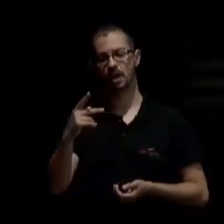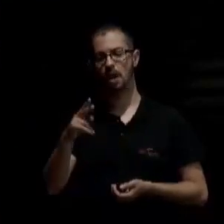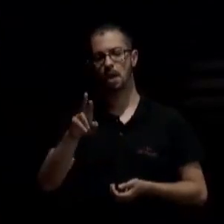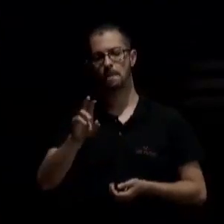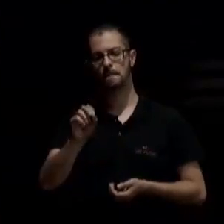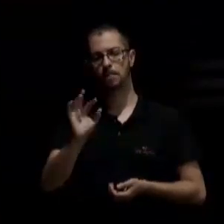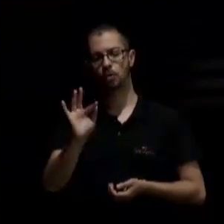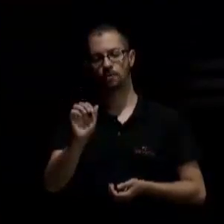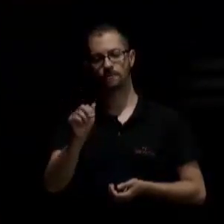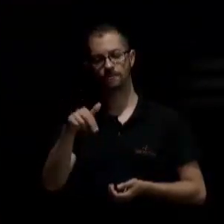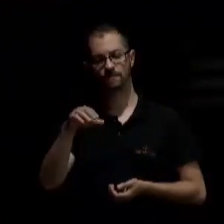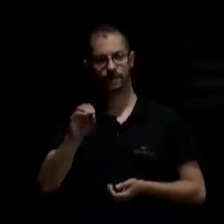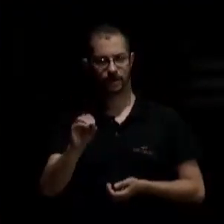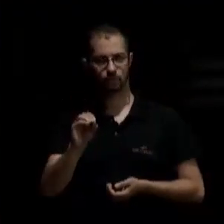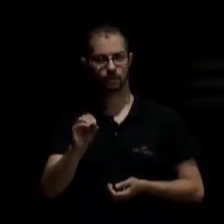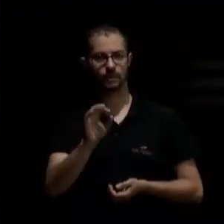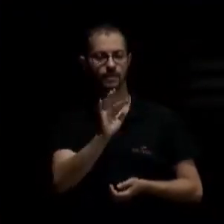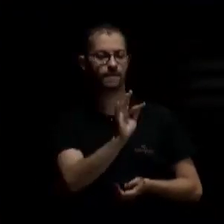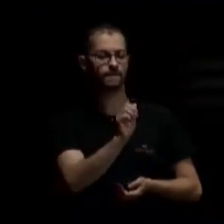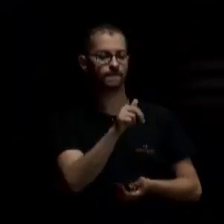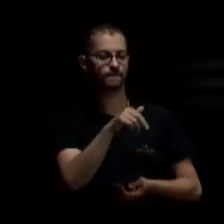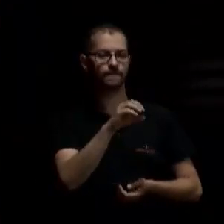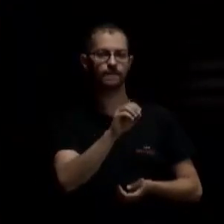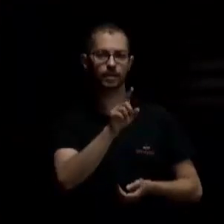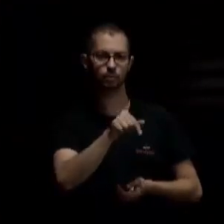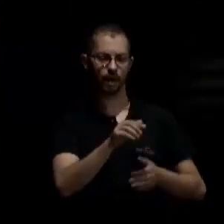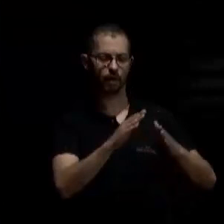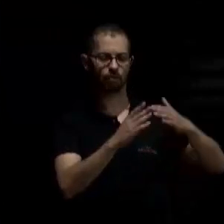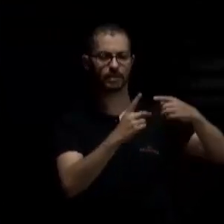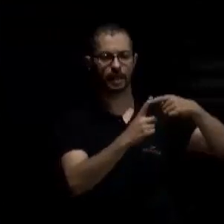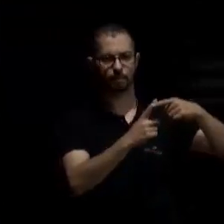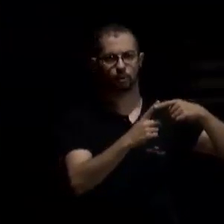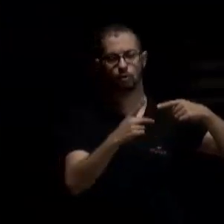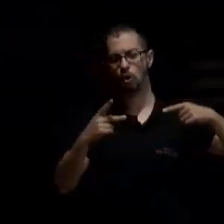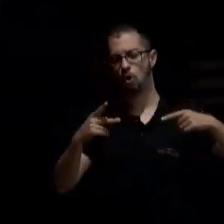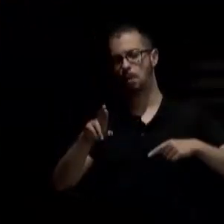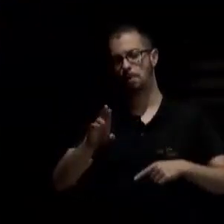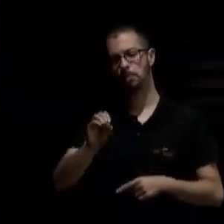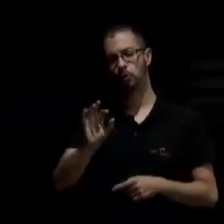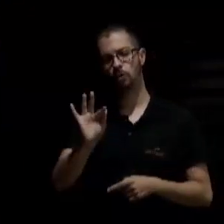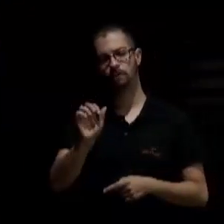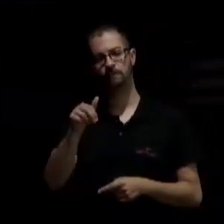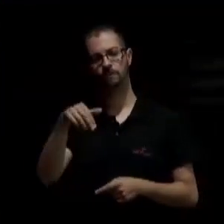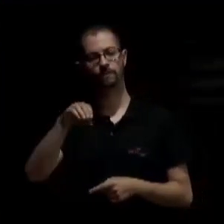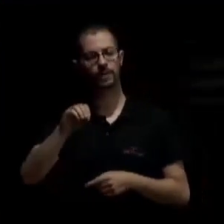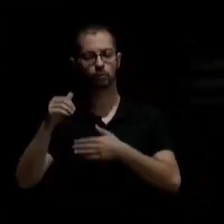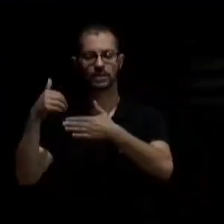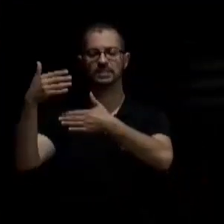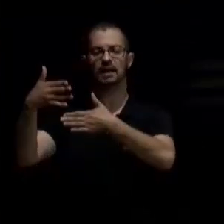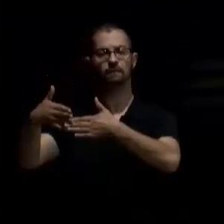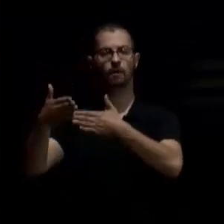Fano é o templo, profano é aquilo que está fora do templo. É aquilo que está fora de